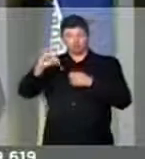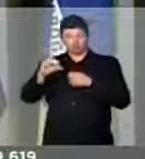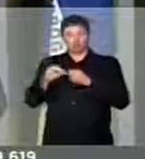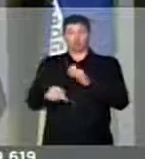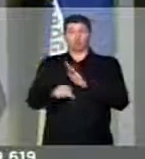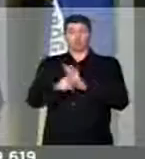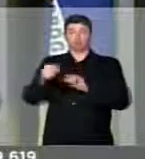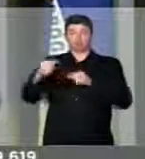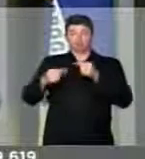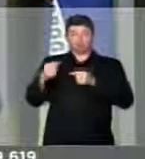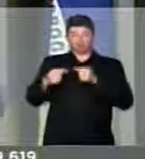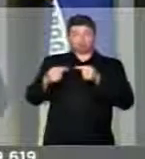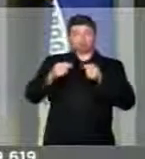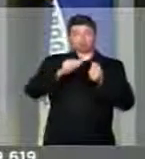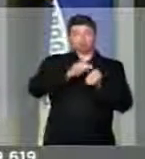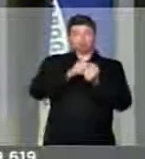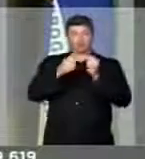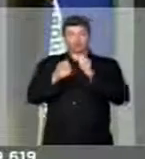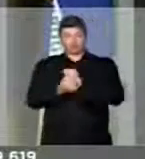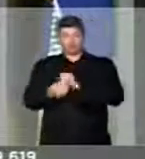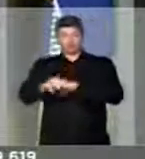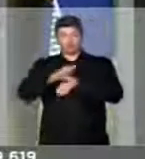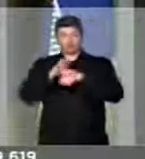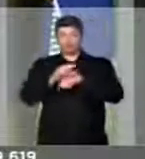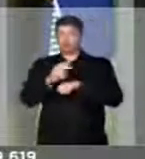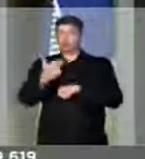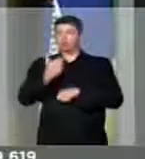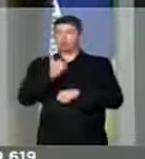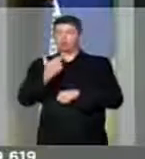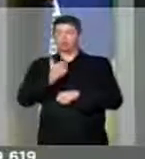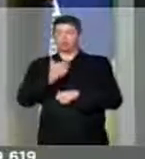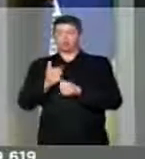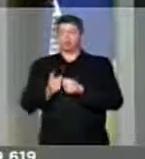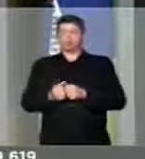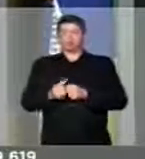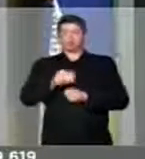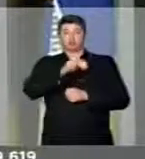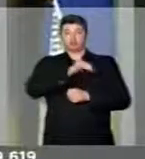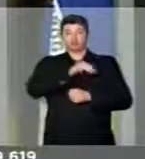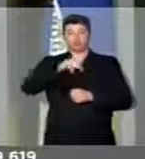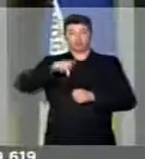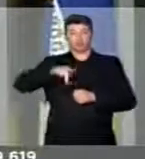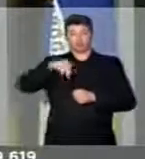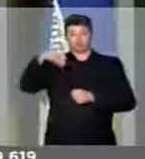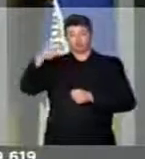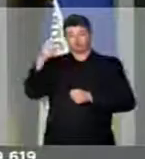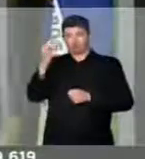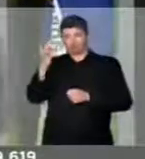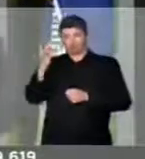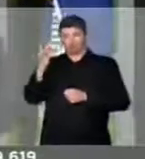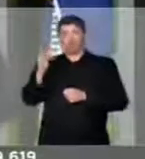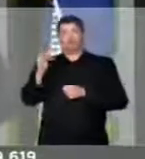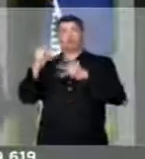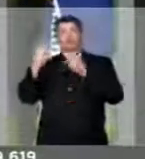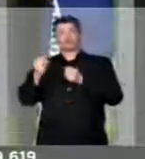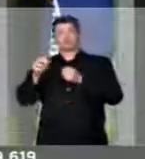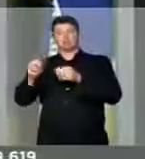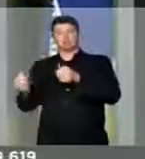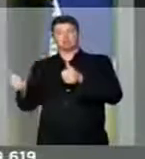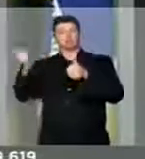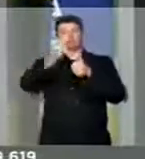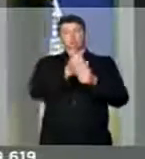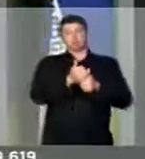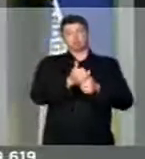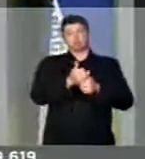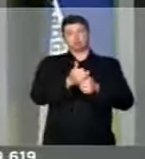das disposições transitórias, não cabe ao membro do Ministério Público, por vedação expressa, ser indicado,